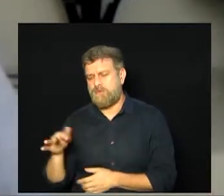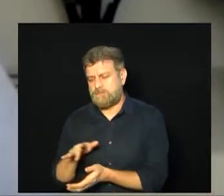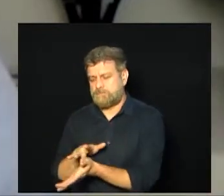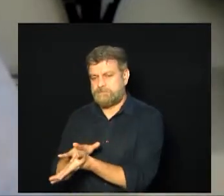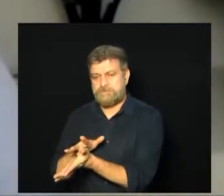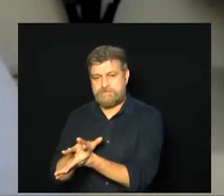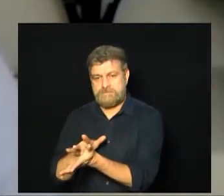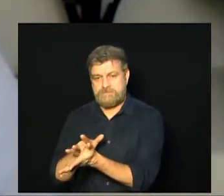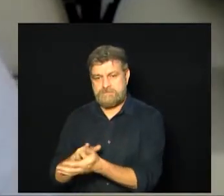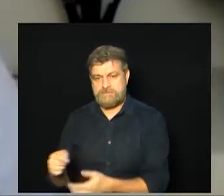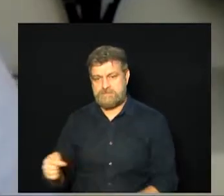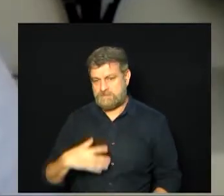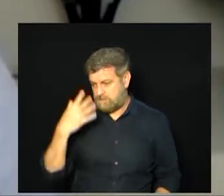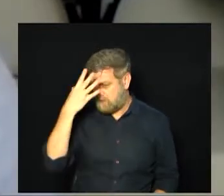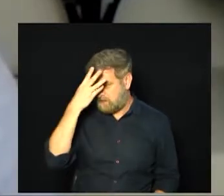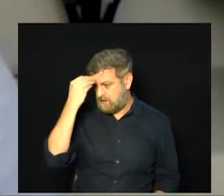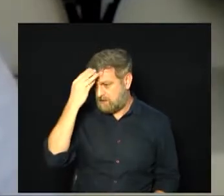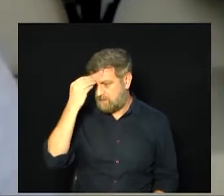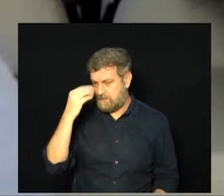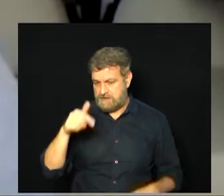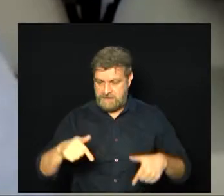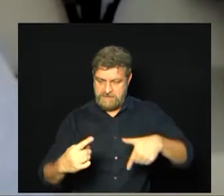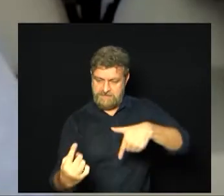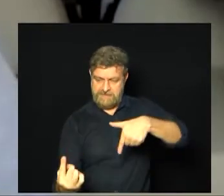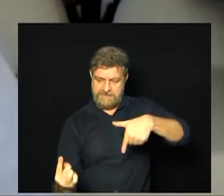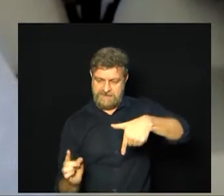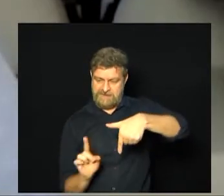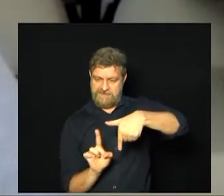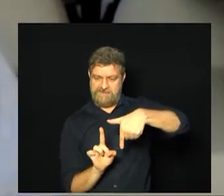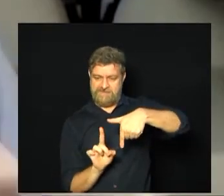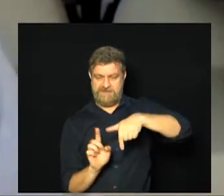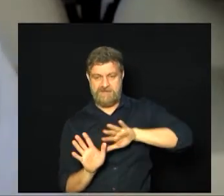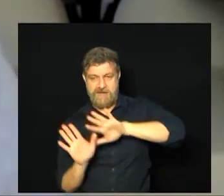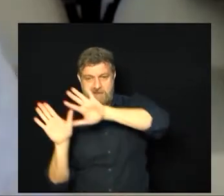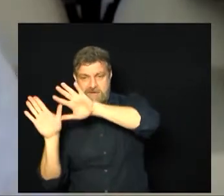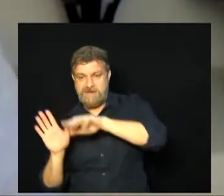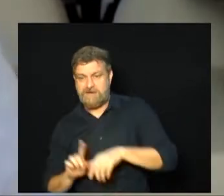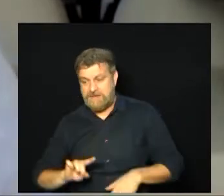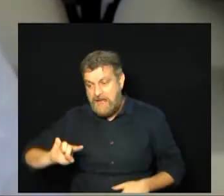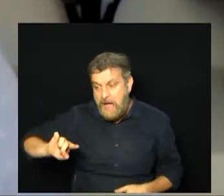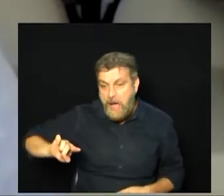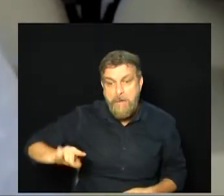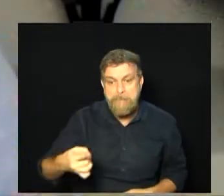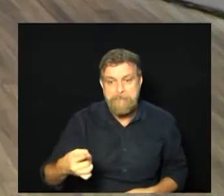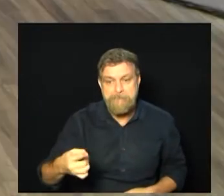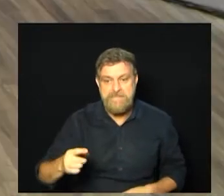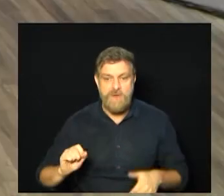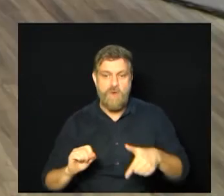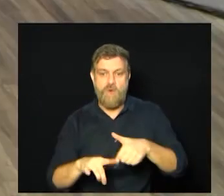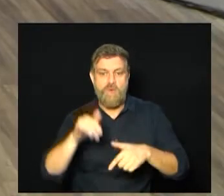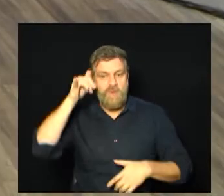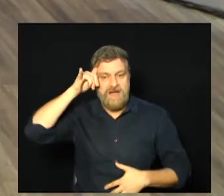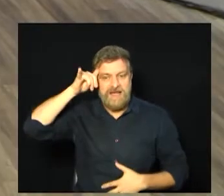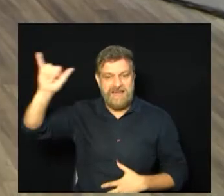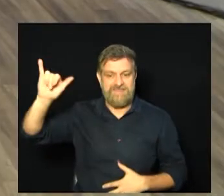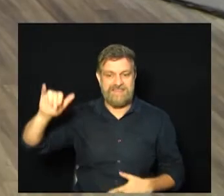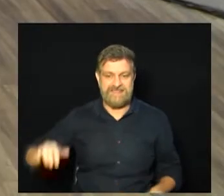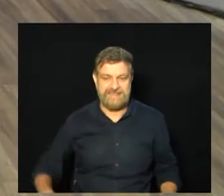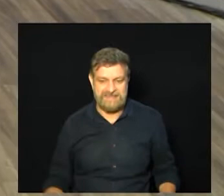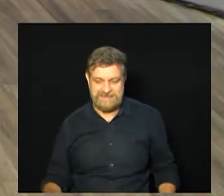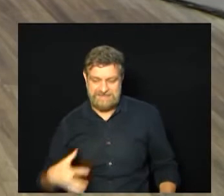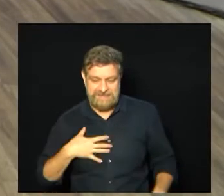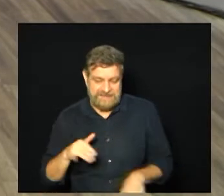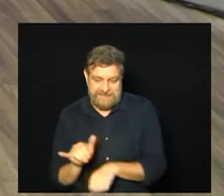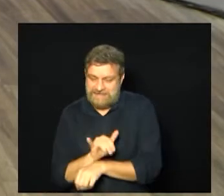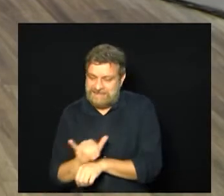para o gol? Pelé. O Pelé foi para o gol para não fazer o milésimo gol da Pará. É o único jeito do Pelé não marcar gol.